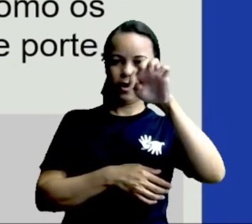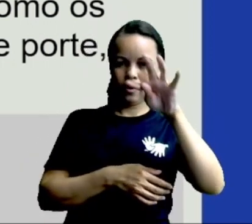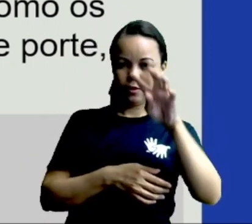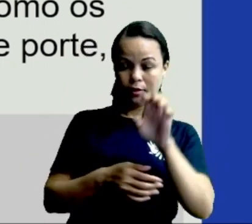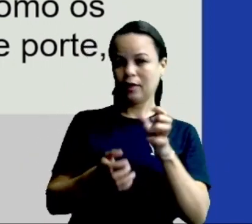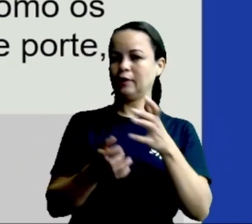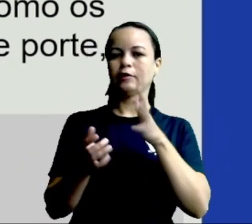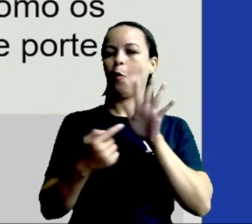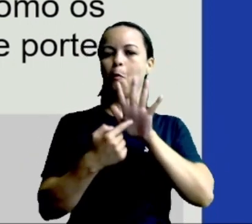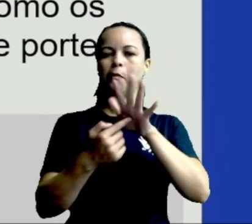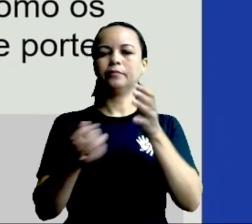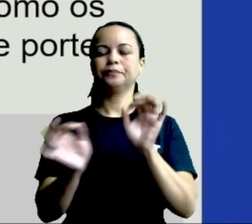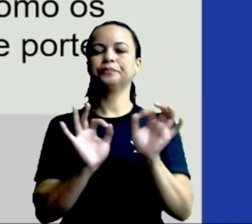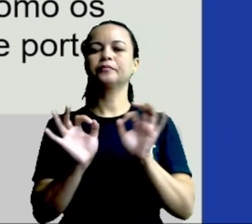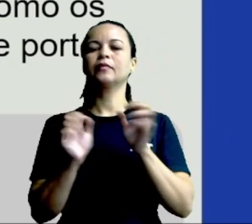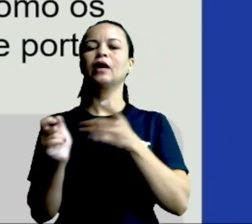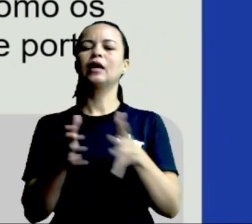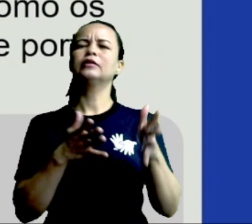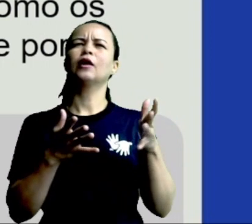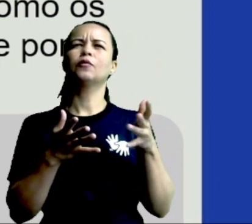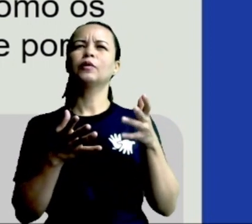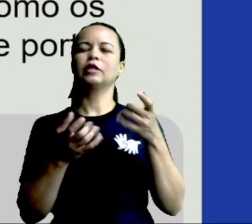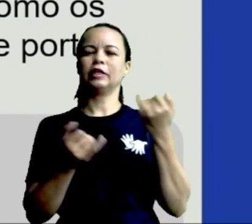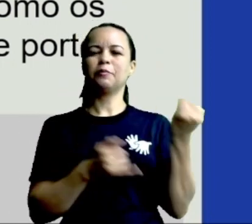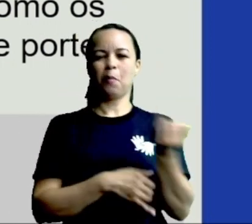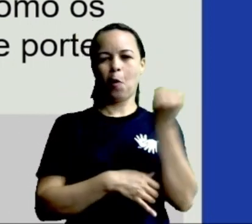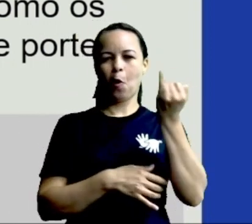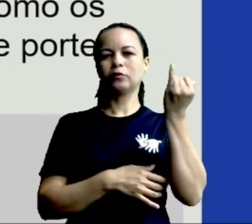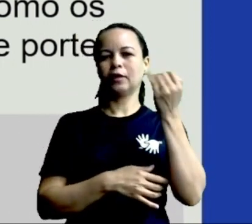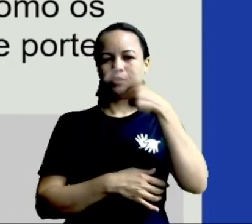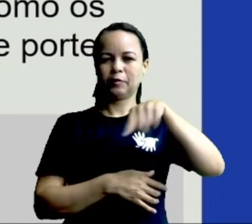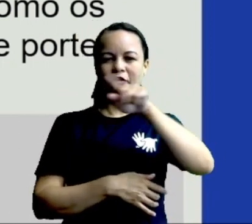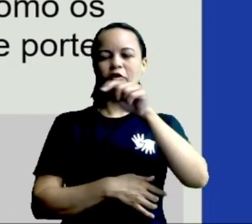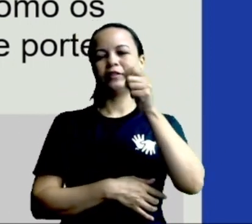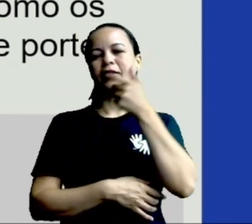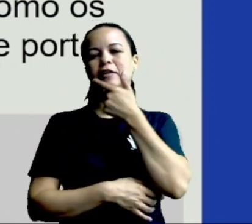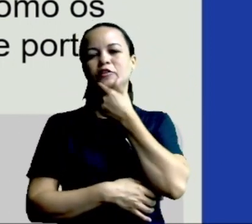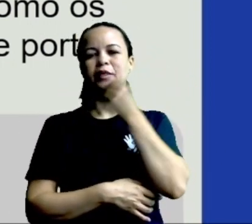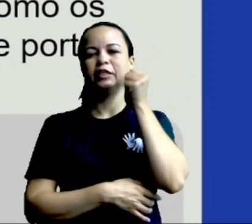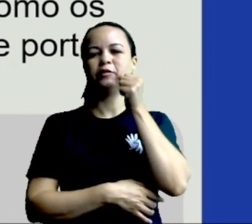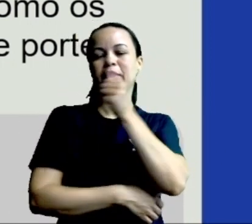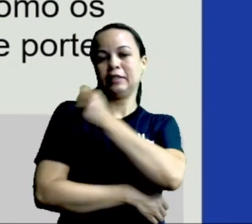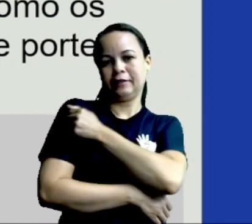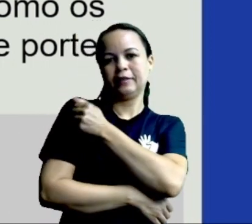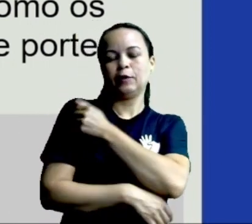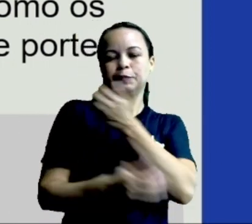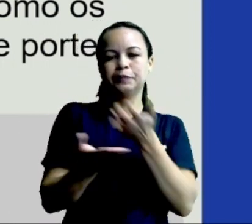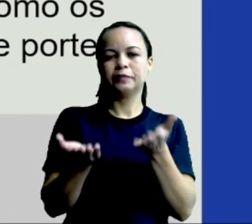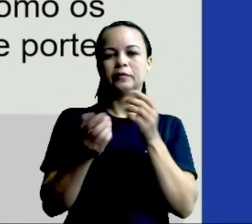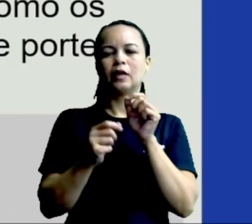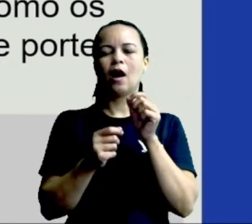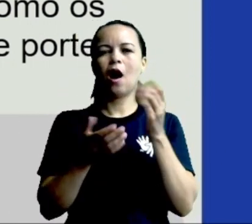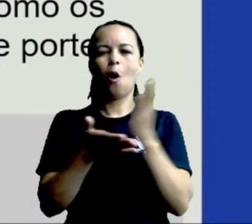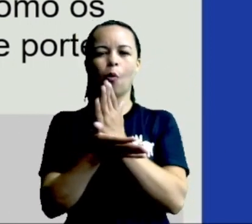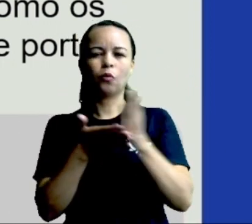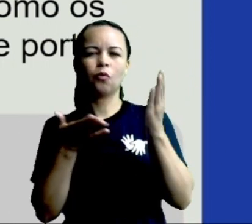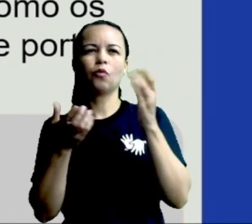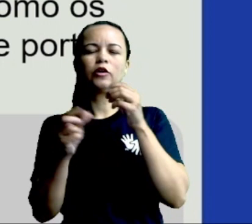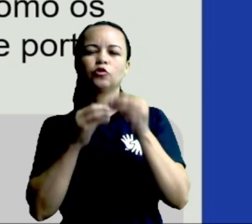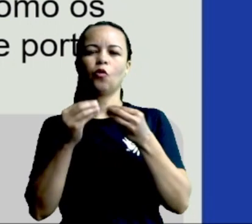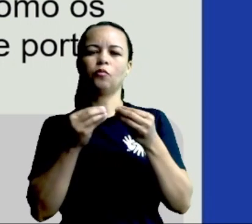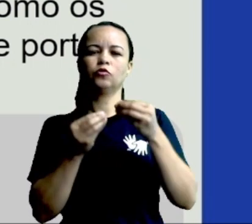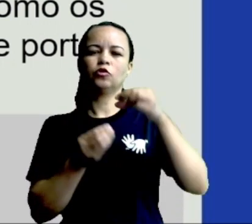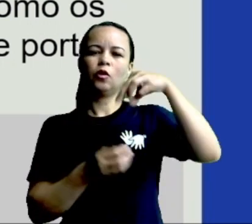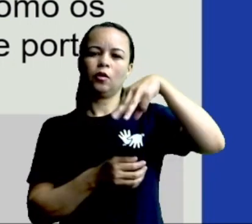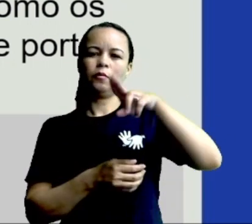extremamente relevante, meu pequeno monstrinho e minha pequena monstrinha, Paquito e Paquita do meu coração. Algumas, como os